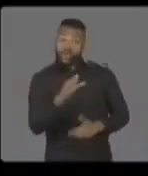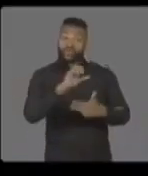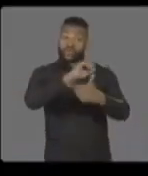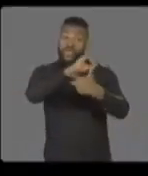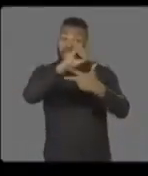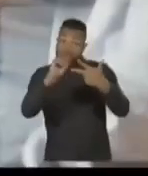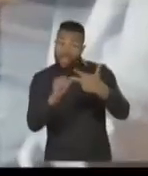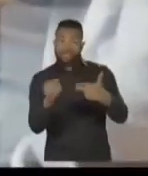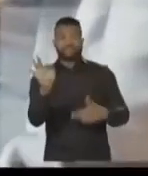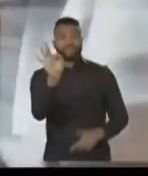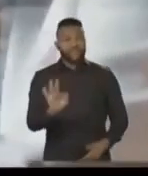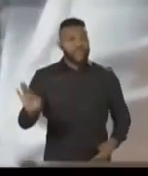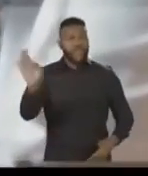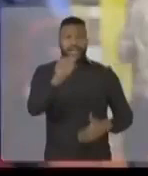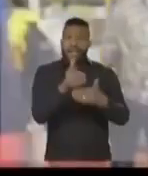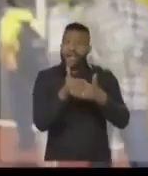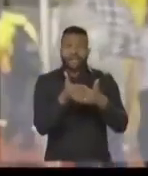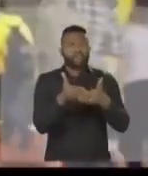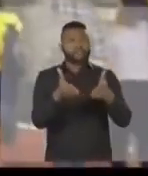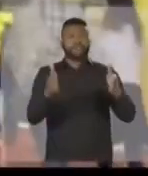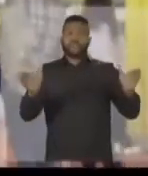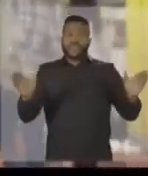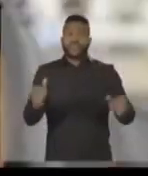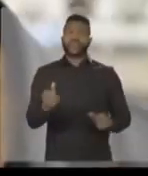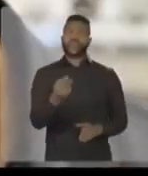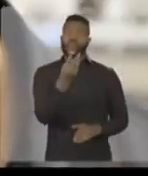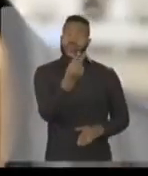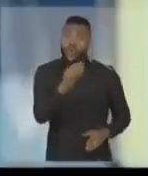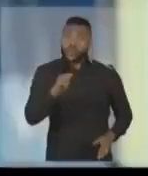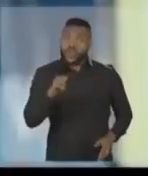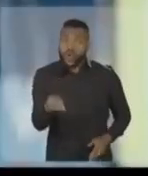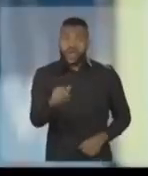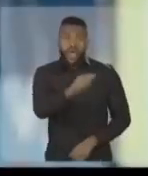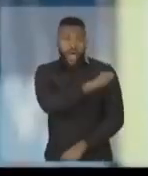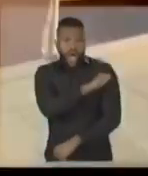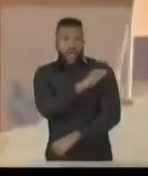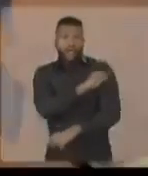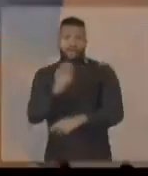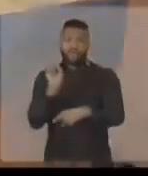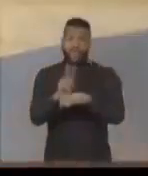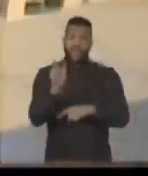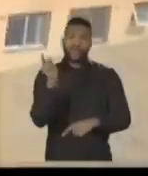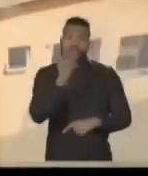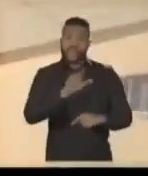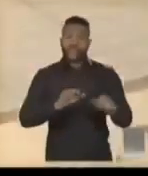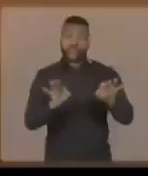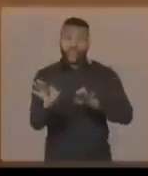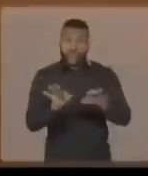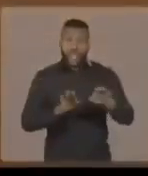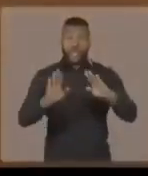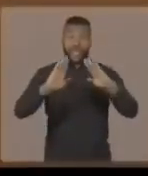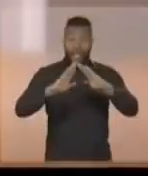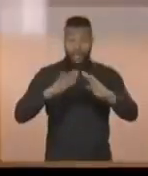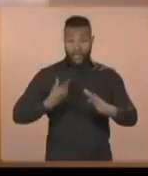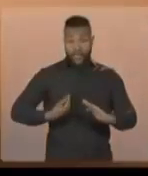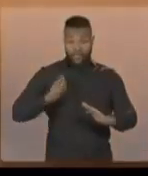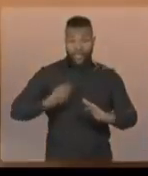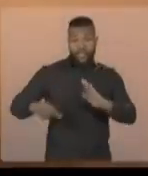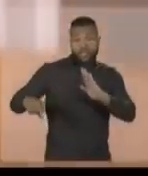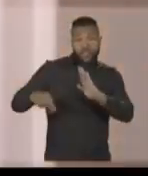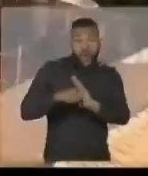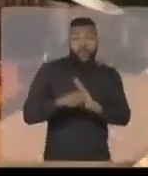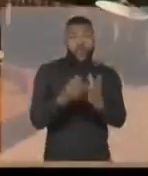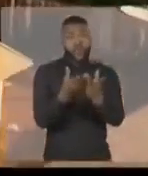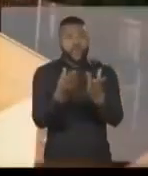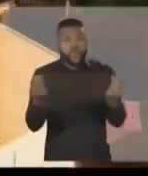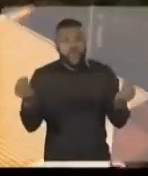Enem, as portas da universidade se abriram para mais de 2 milhões de alunos. O Minha Casa Minha Vida realizou o sonho da